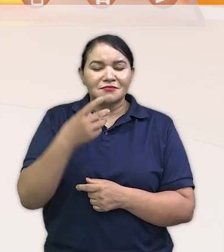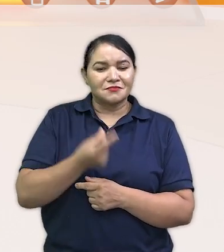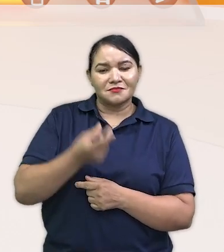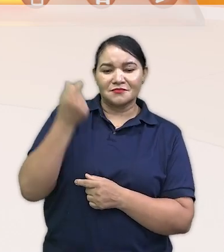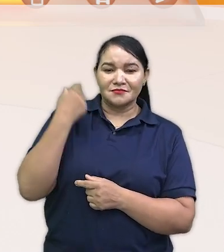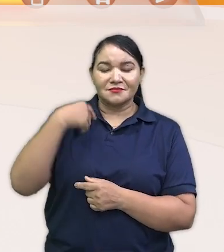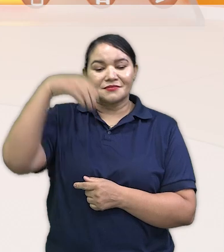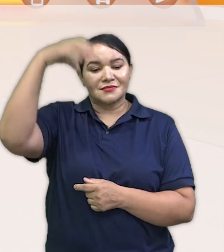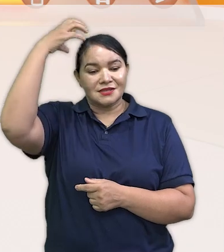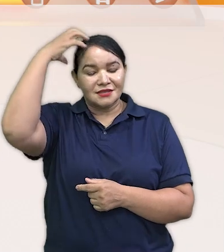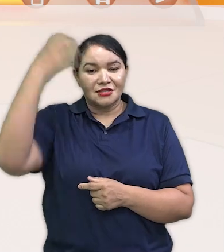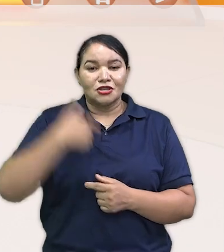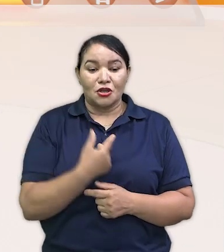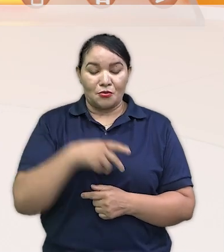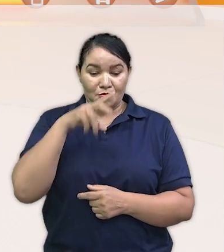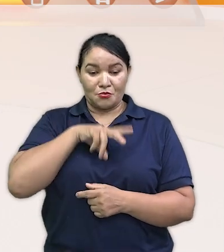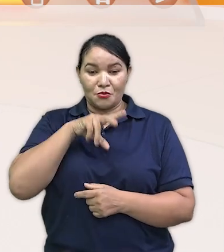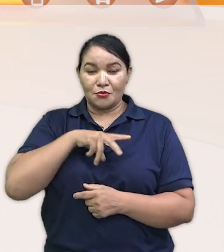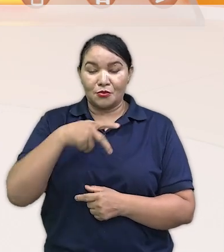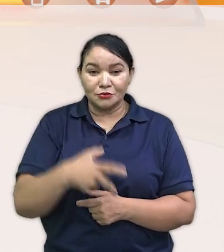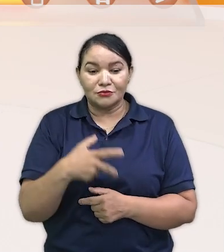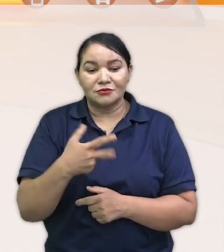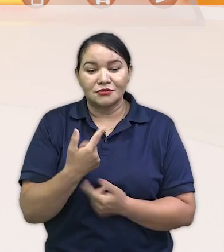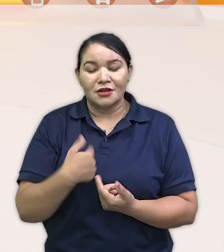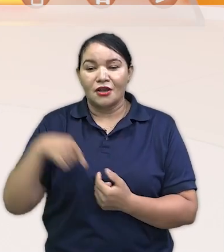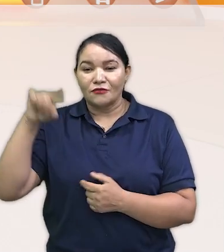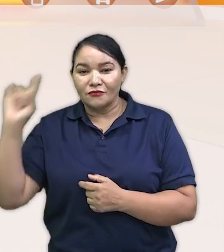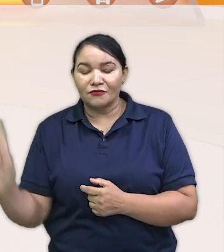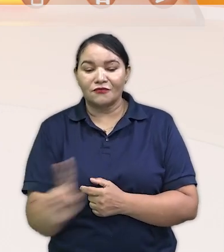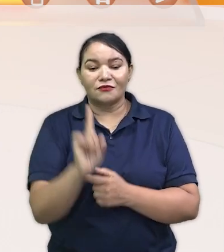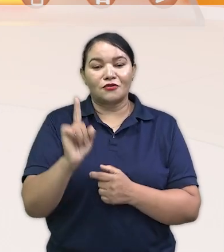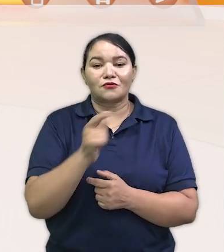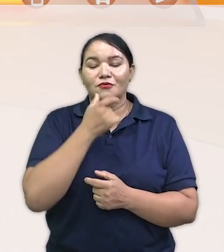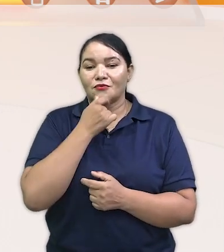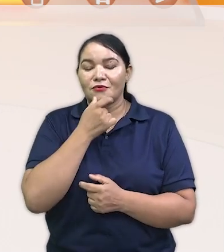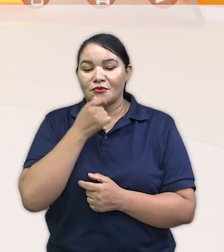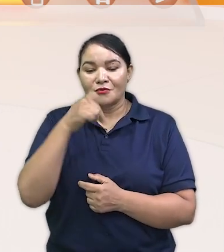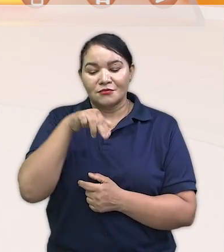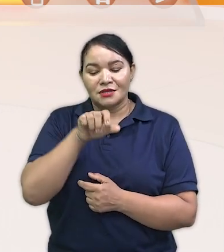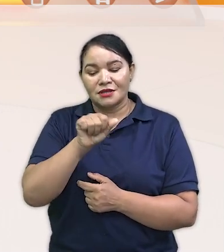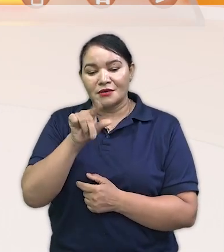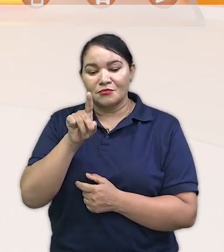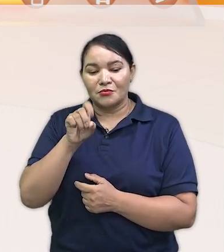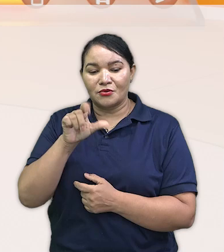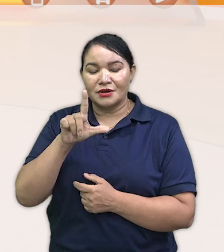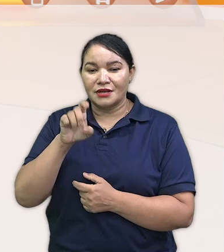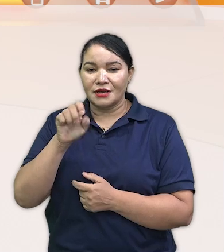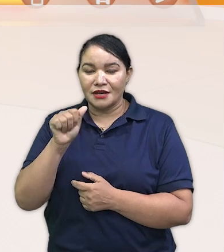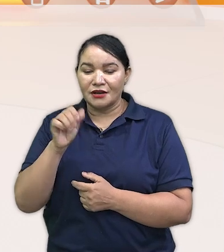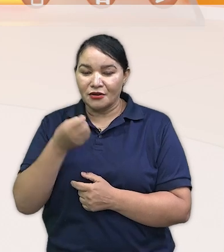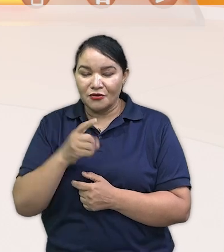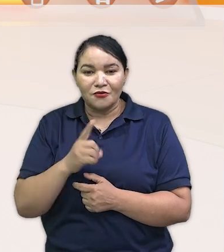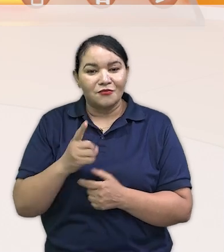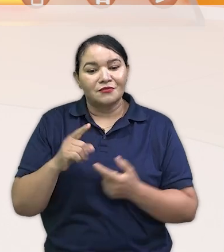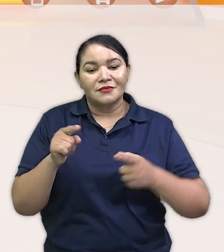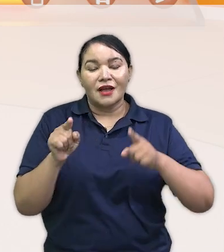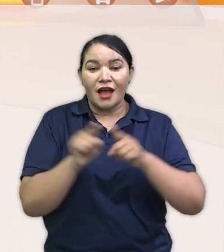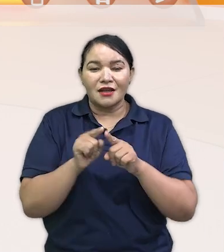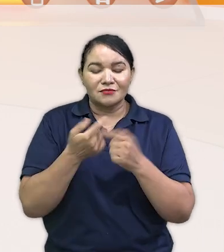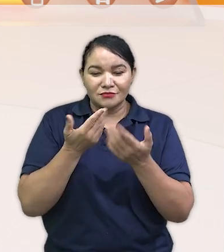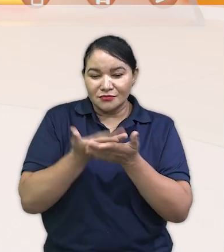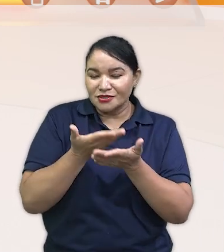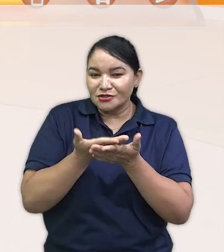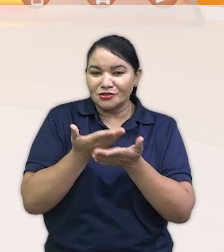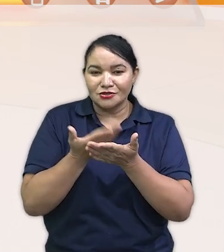né? Veio lá de Portugal, fugindo lá de Napoleão Bonaparte. Vocês estudam isso em história. Depois vão lá com